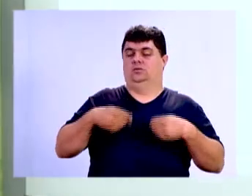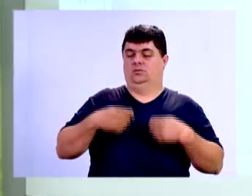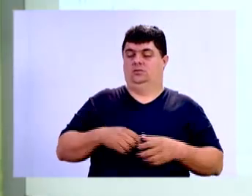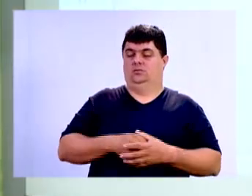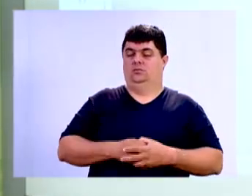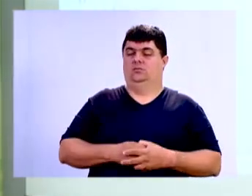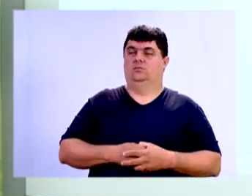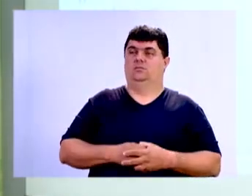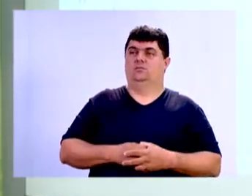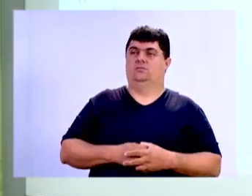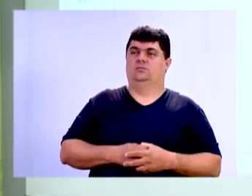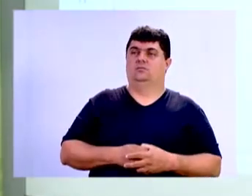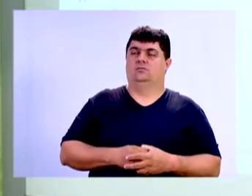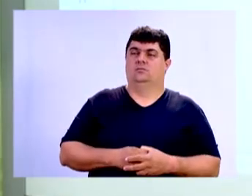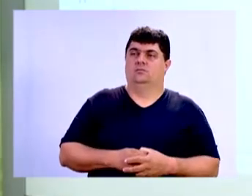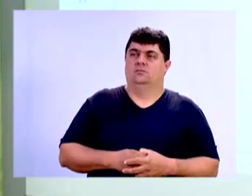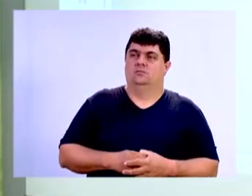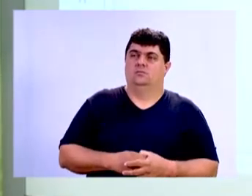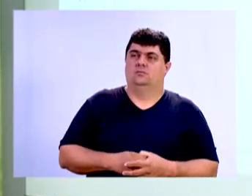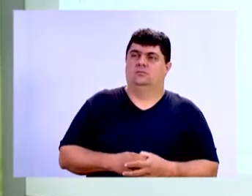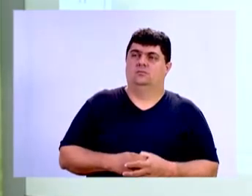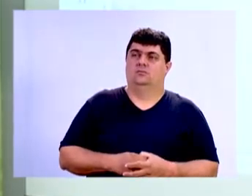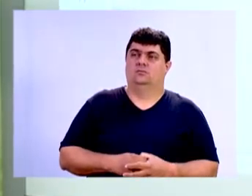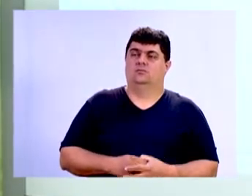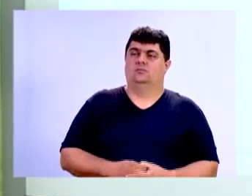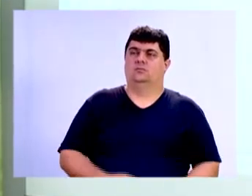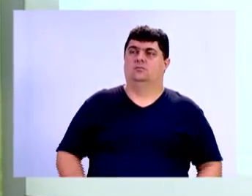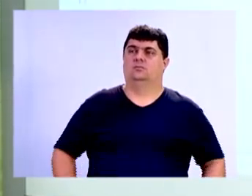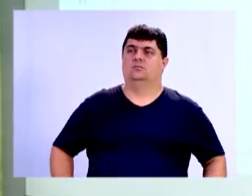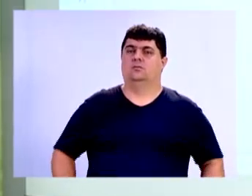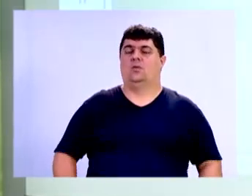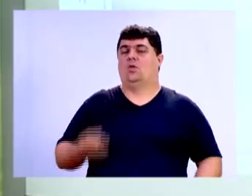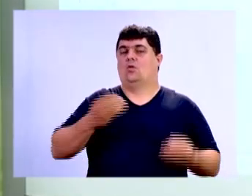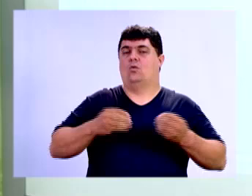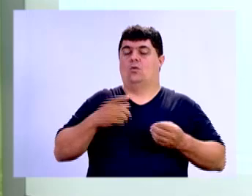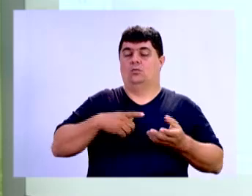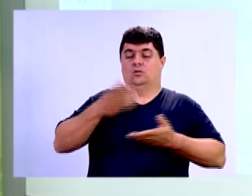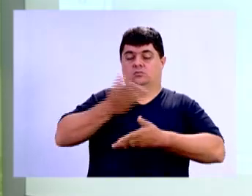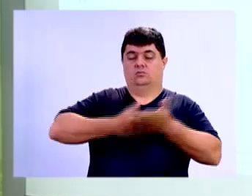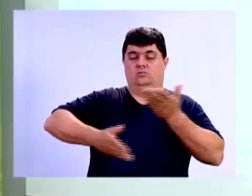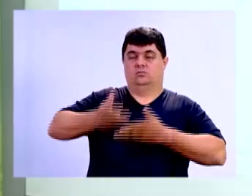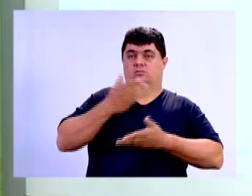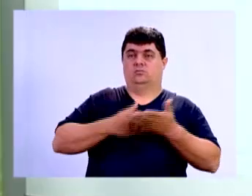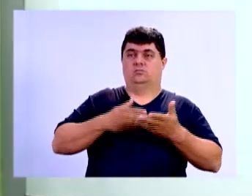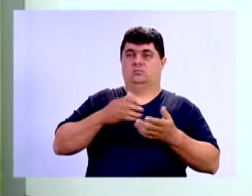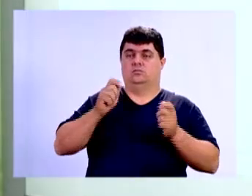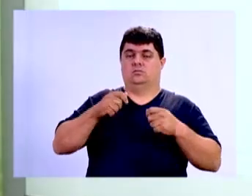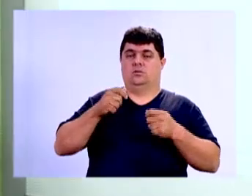uma interface. O iterator tem uma interface específica de como eu posso interagir com o objeto para poder